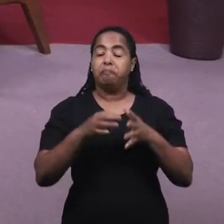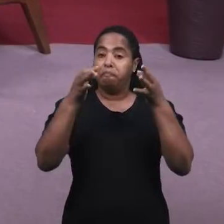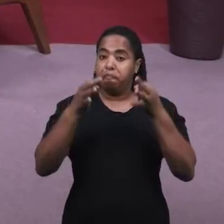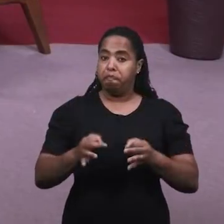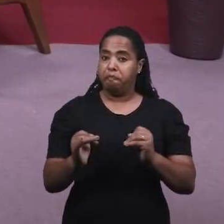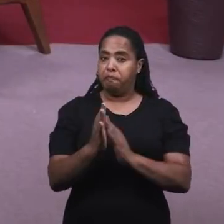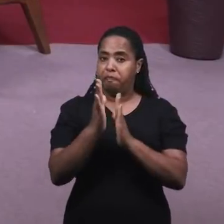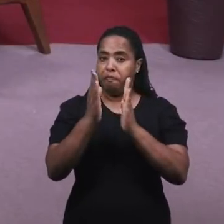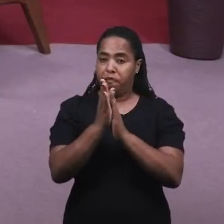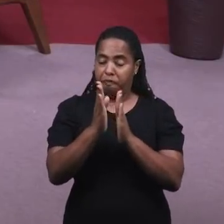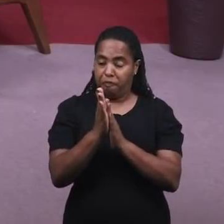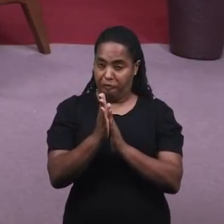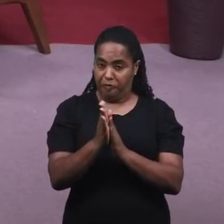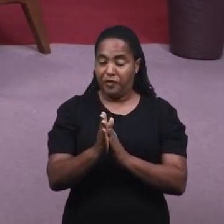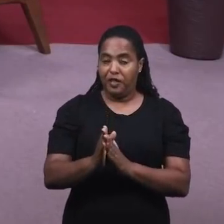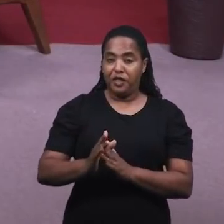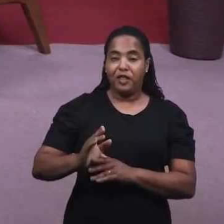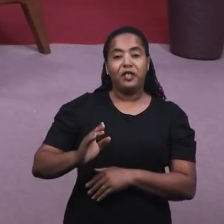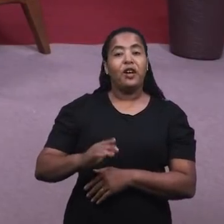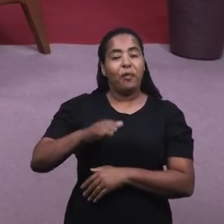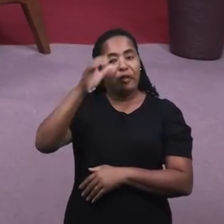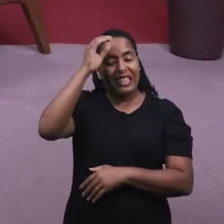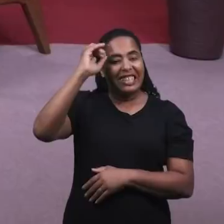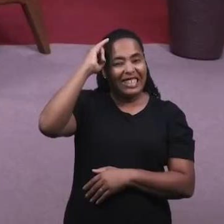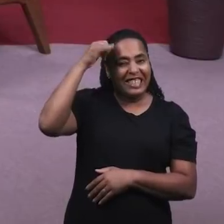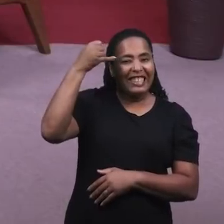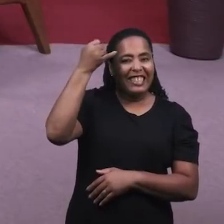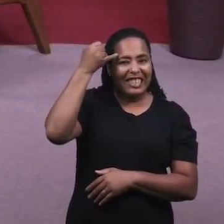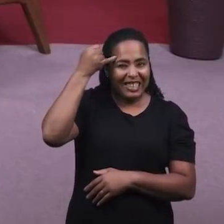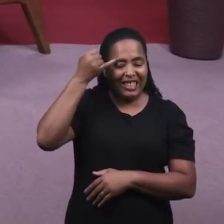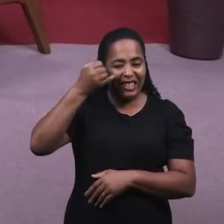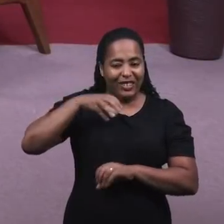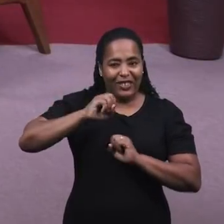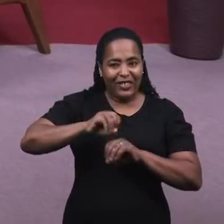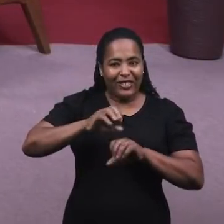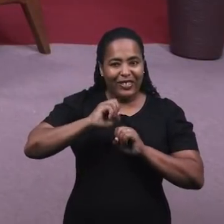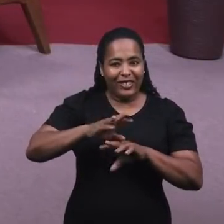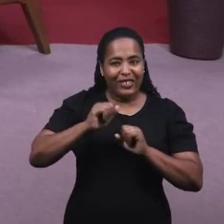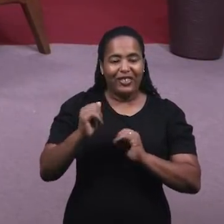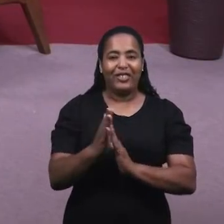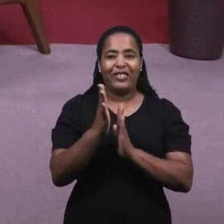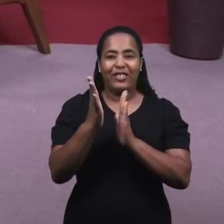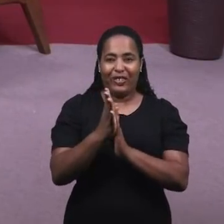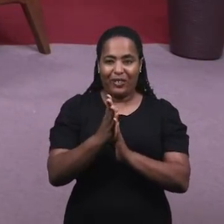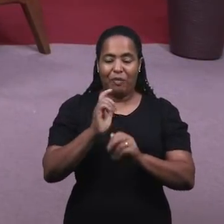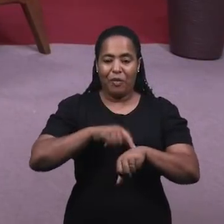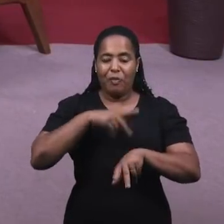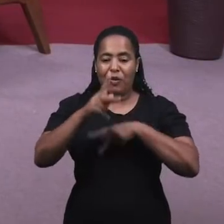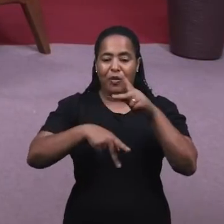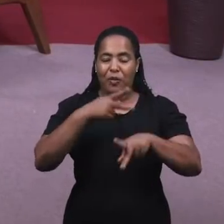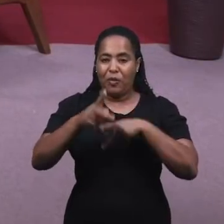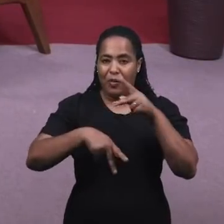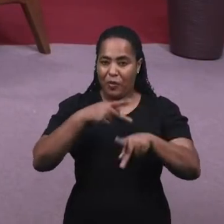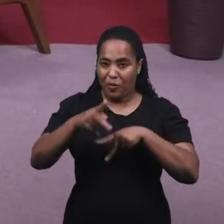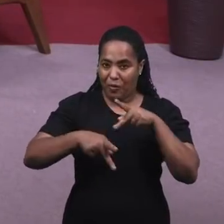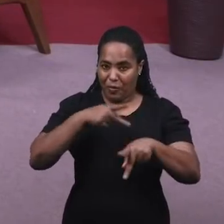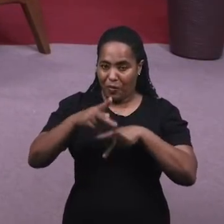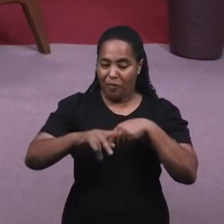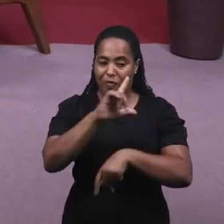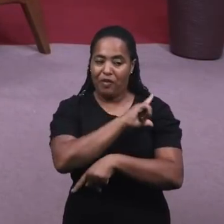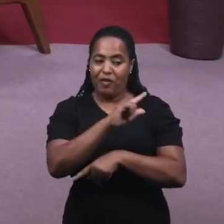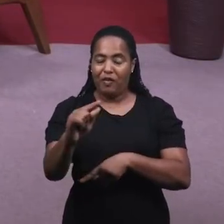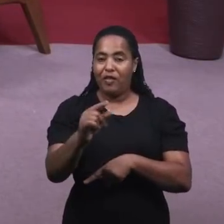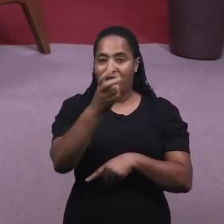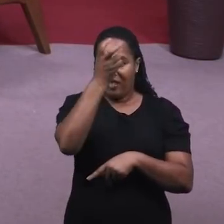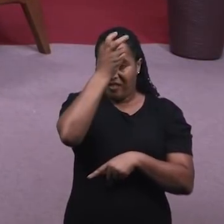vai continuar a ensinar o louvor Quando Israel Saiu do Egito, desta vez ensinando os acordes da parte